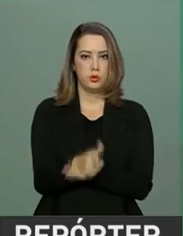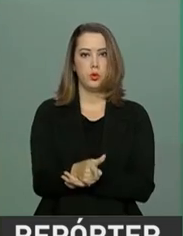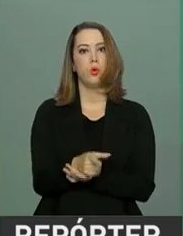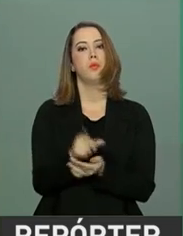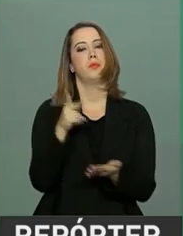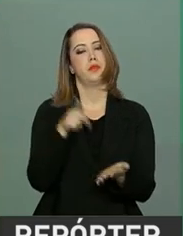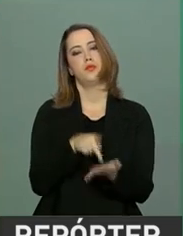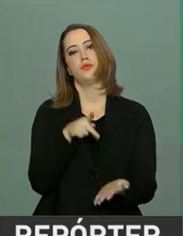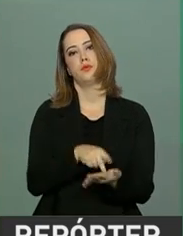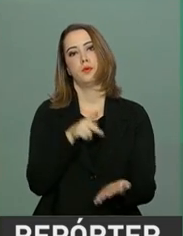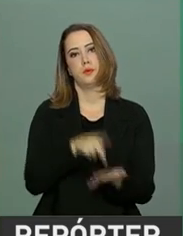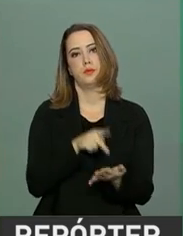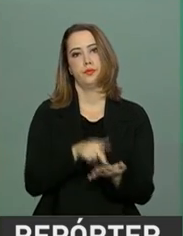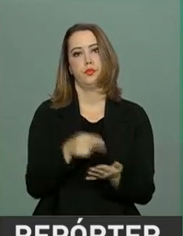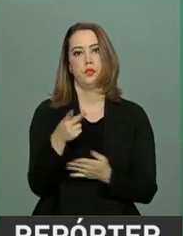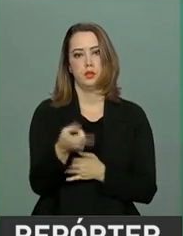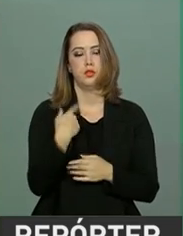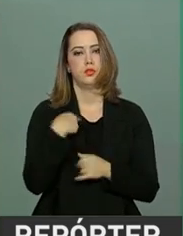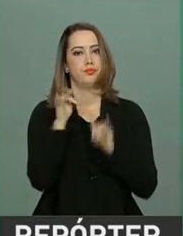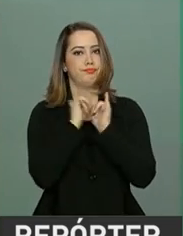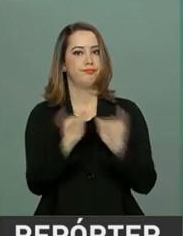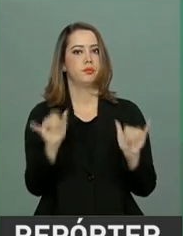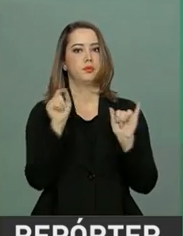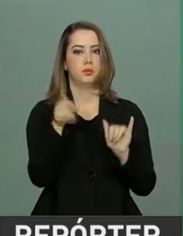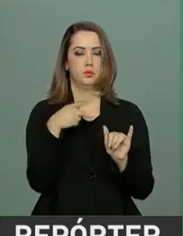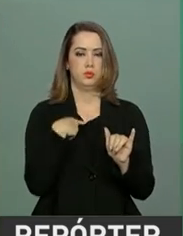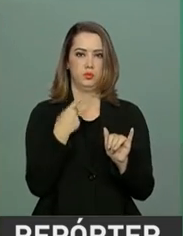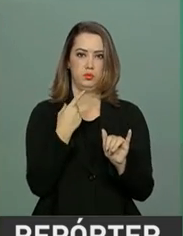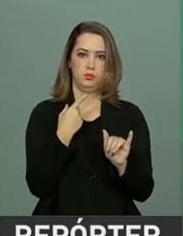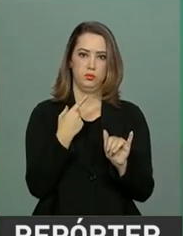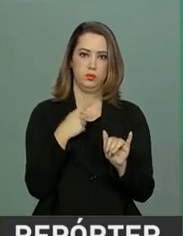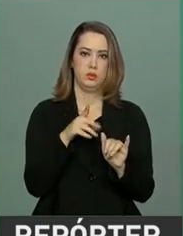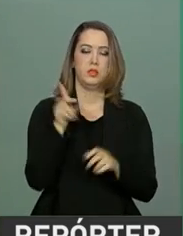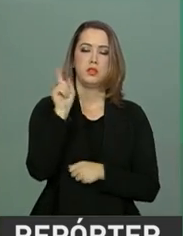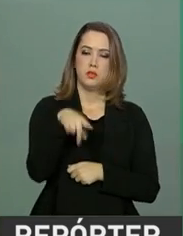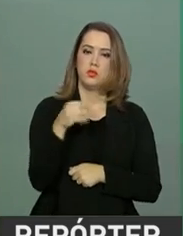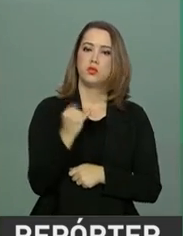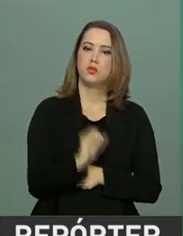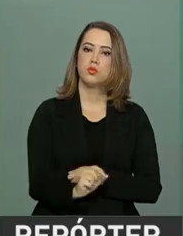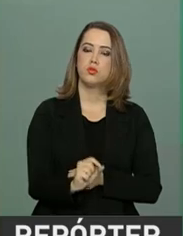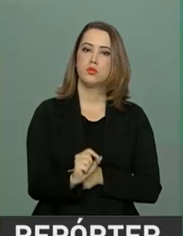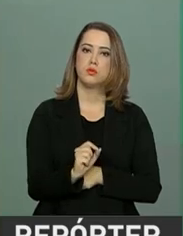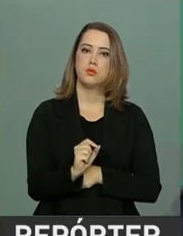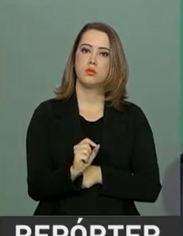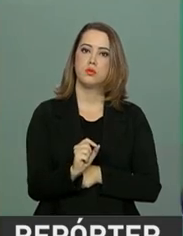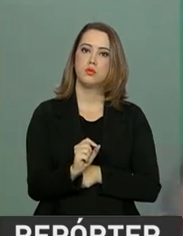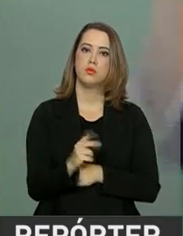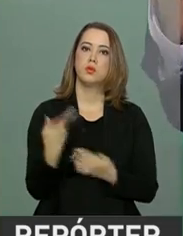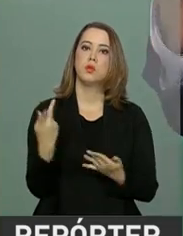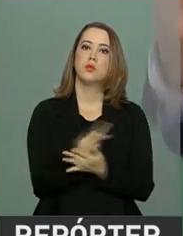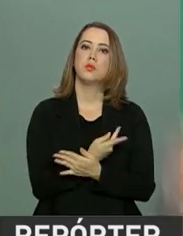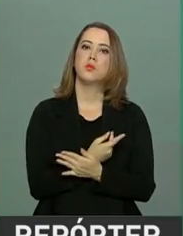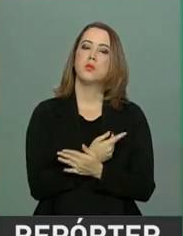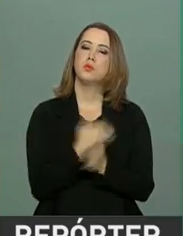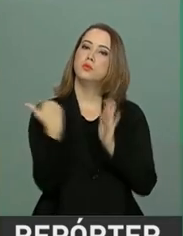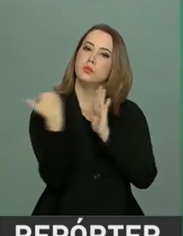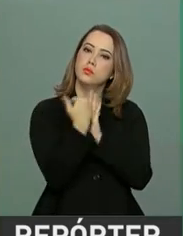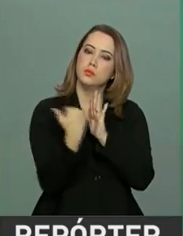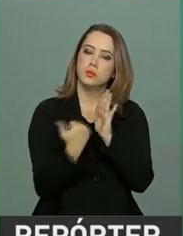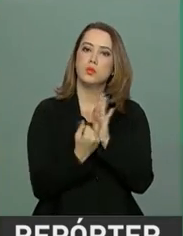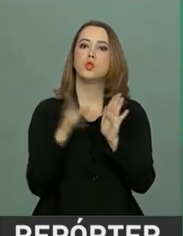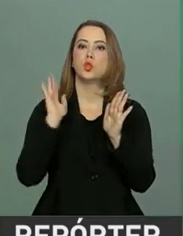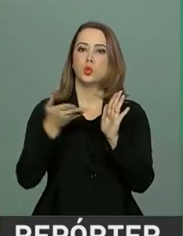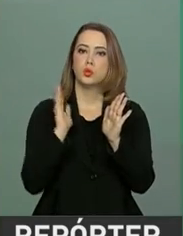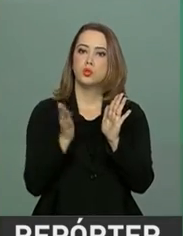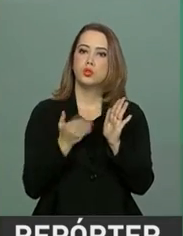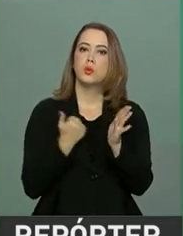portanto é esta a minha mensagem é uma mensagem de que a os efeitos dessas medidas já começam a